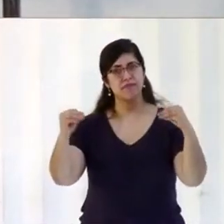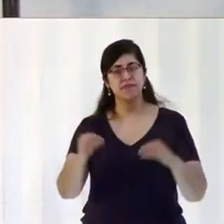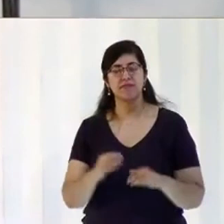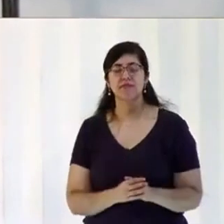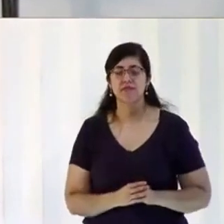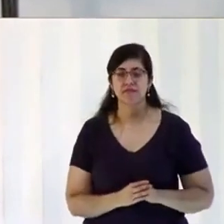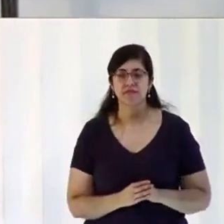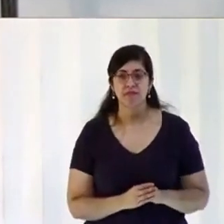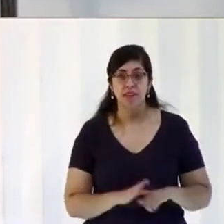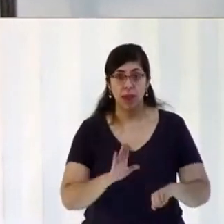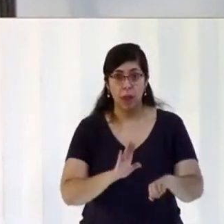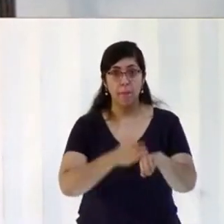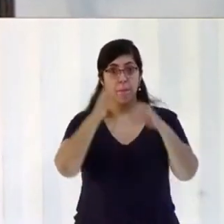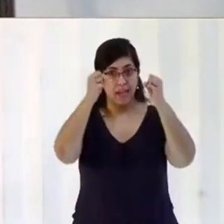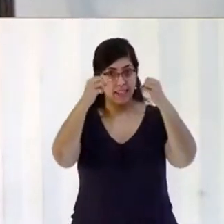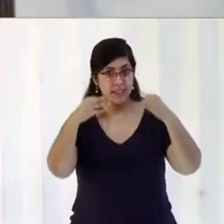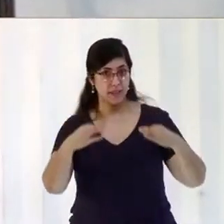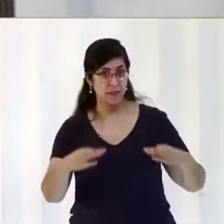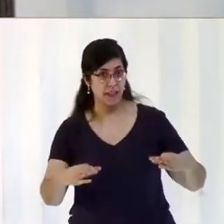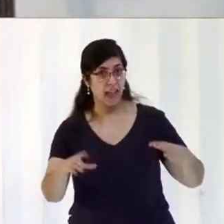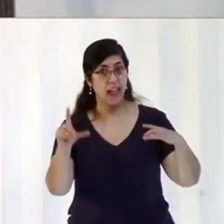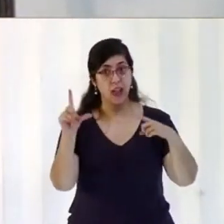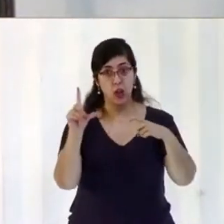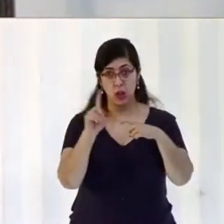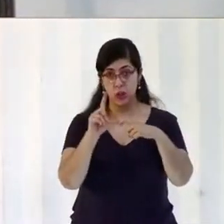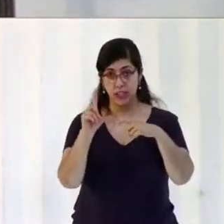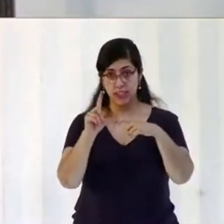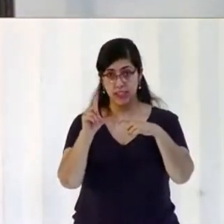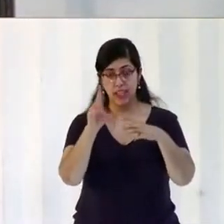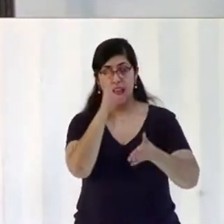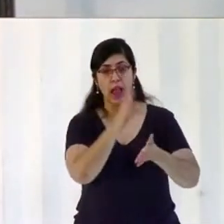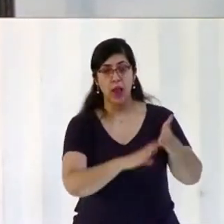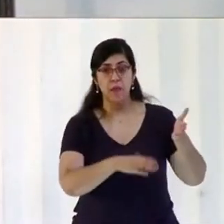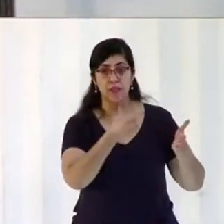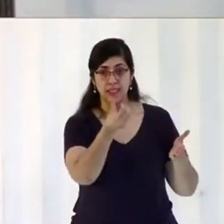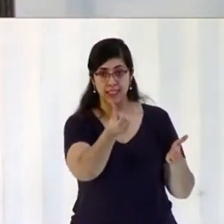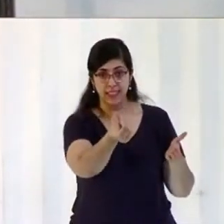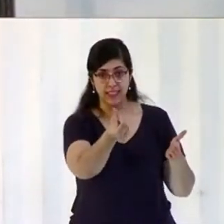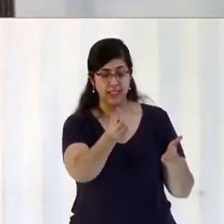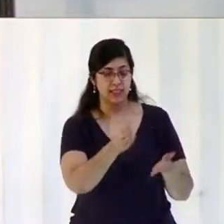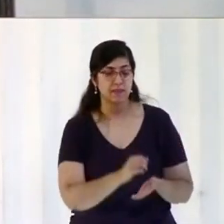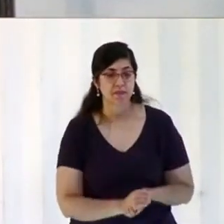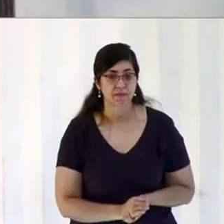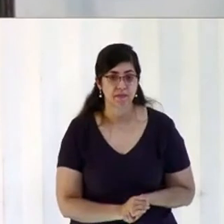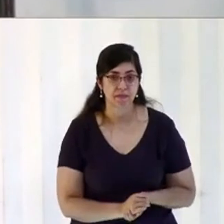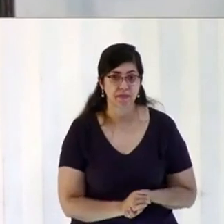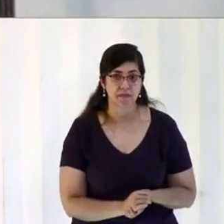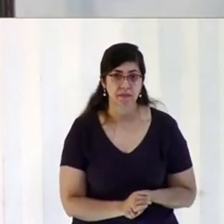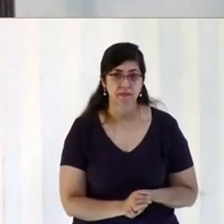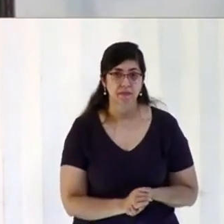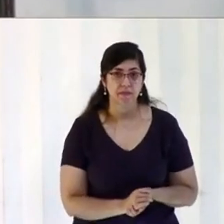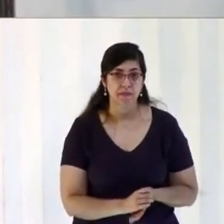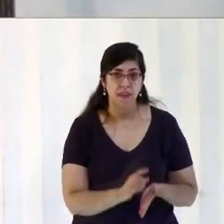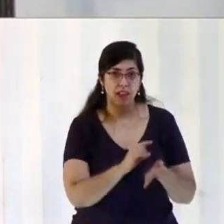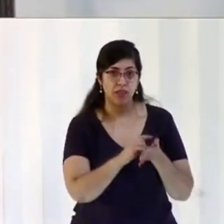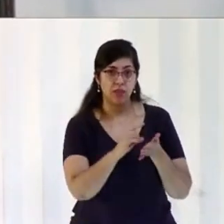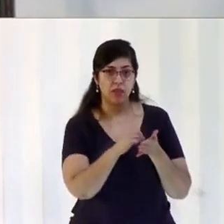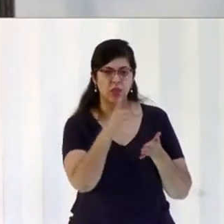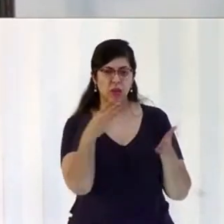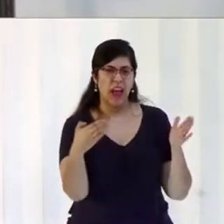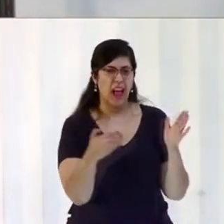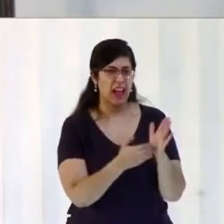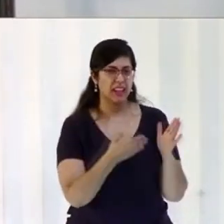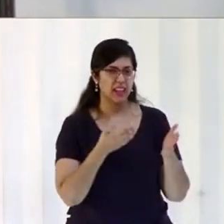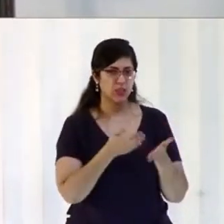ainda mais explicações em Lucas. Lucas capítulo 6, também no comecinho de Lucas, dos versículos 1